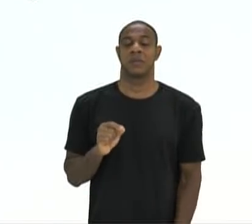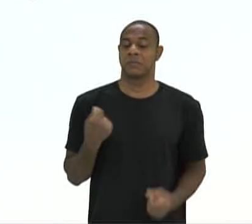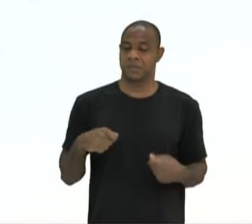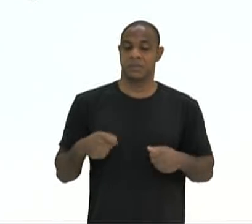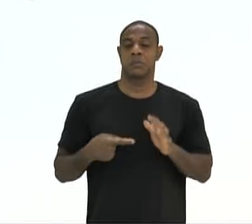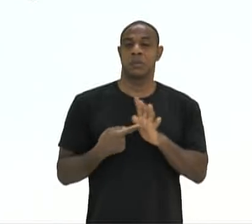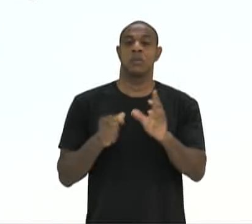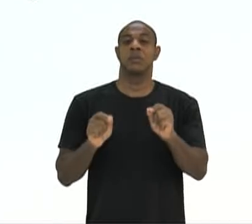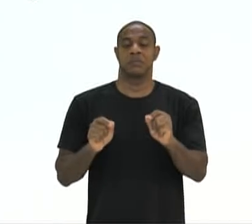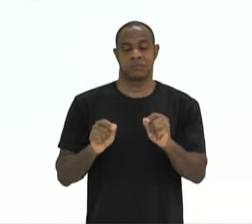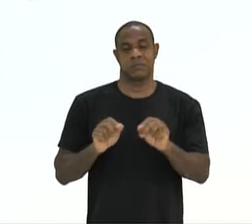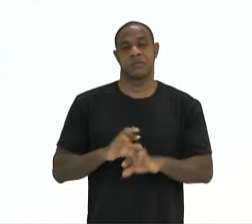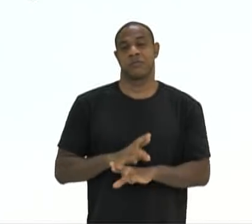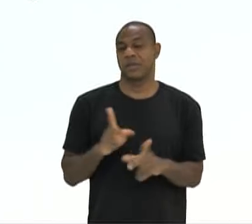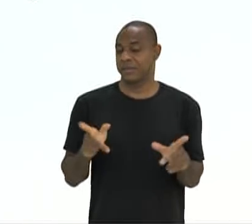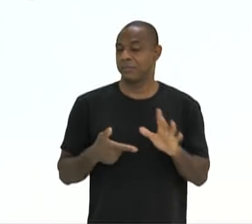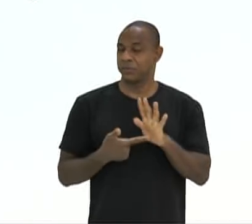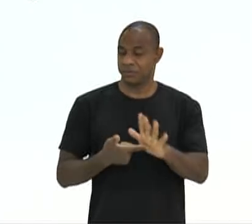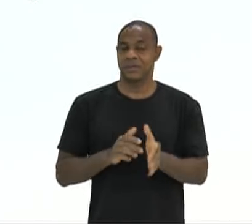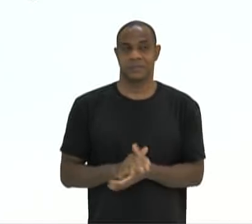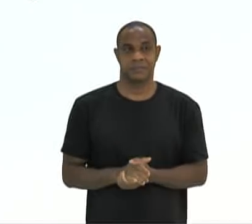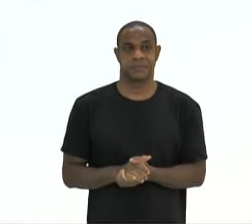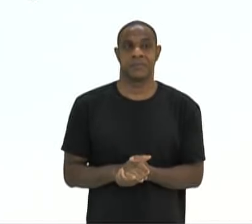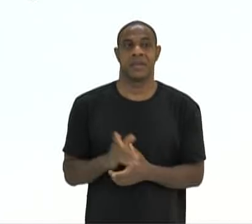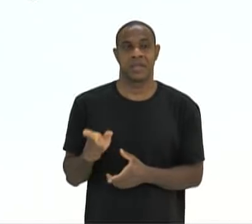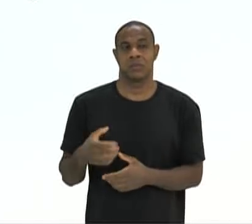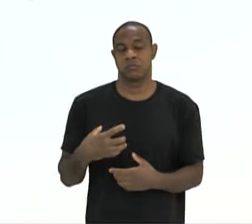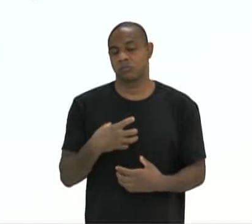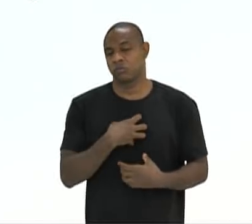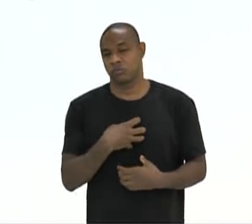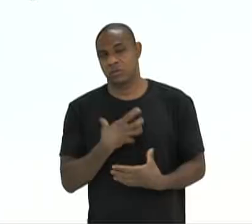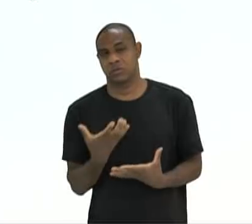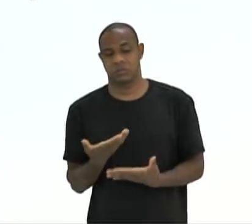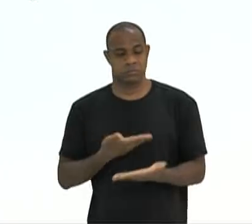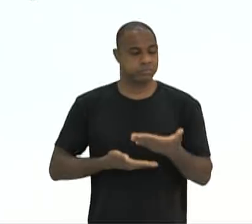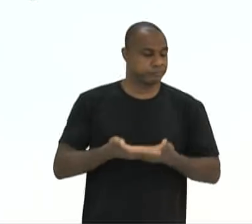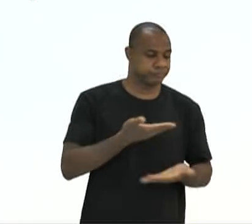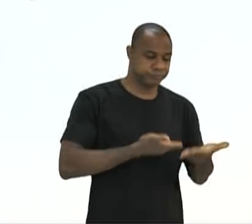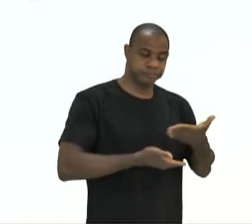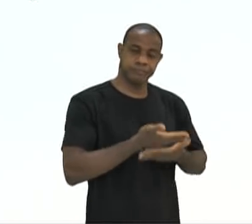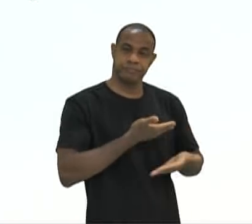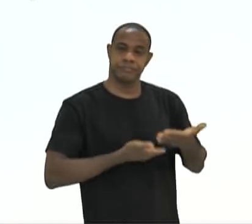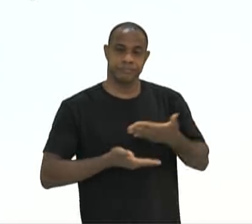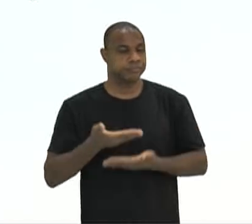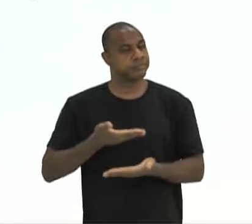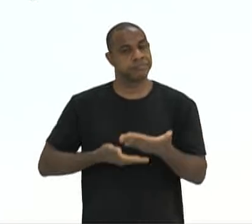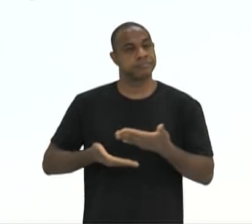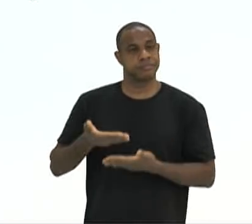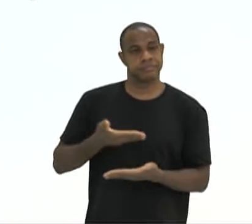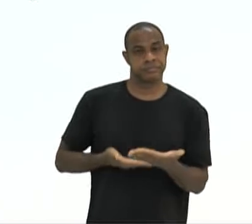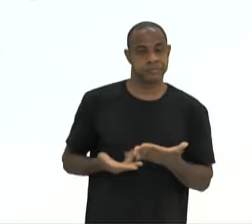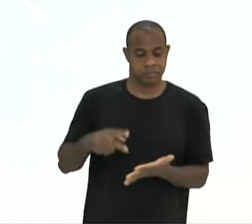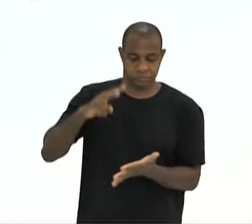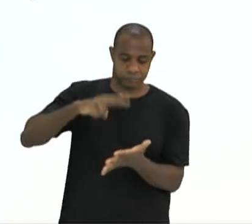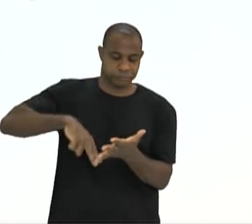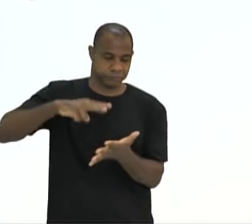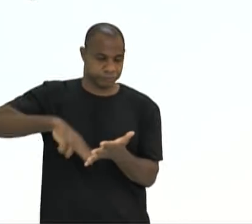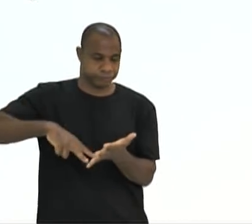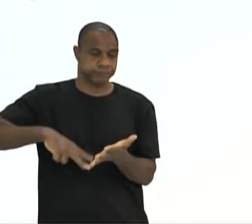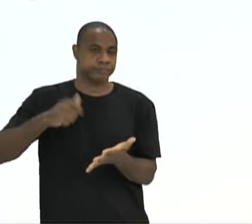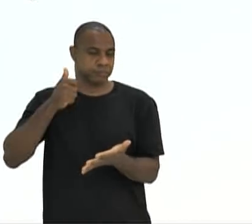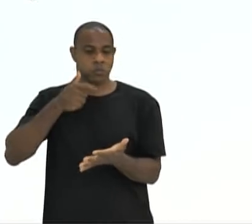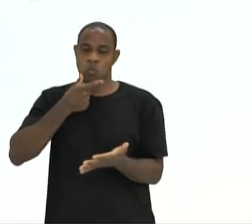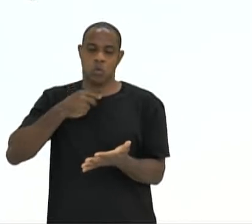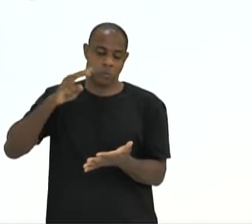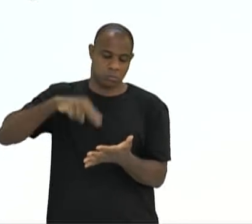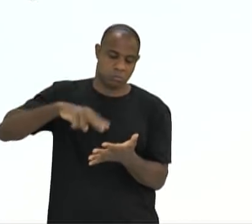a diferença, né? Existe aqui uma forma de fazer uma interação maior, uma interlocução maior com o leitor, né, com